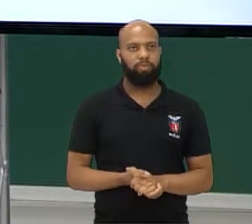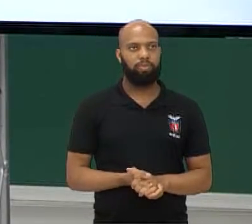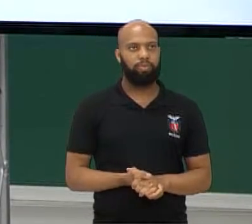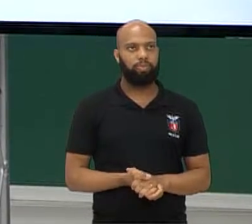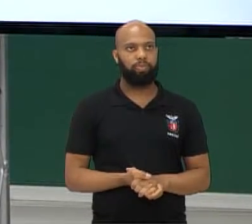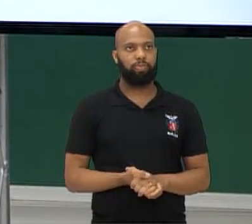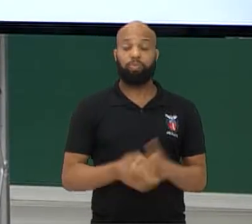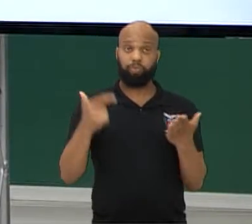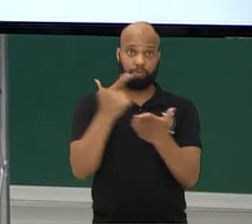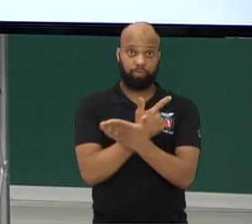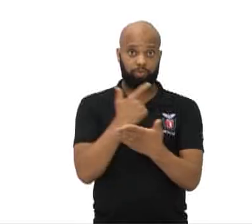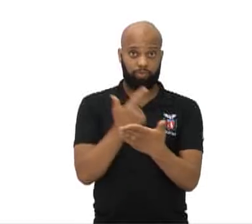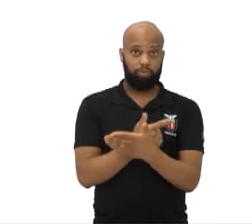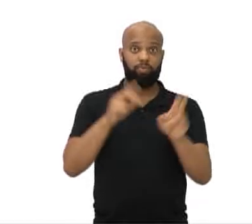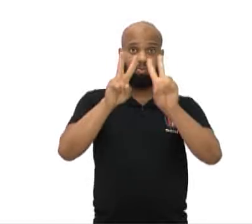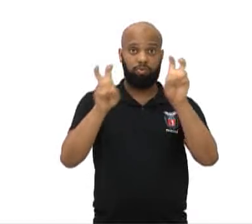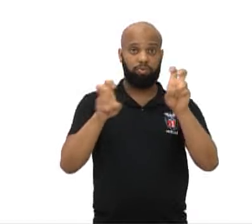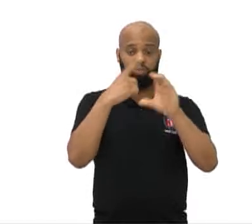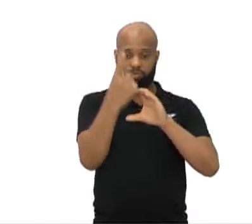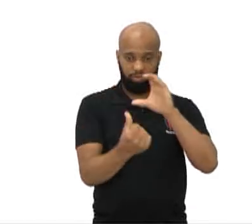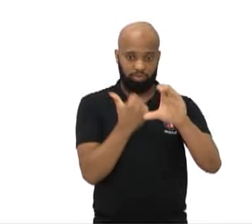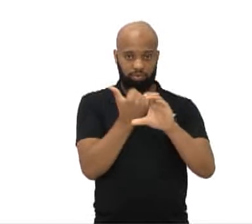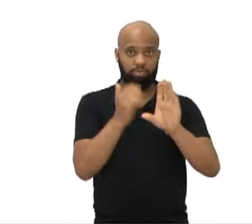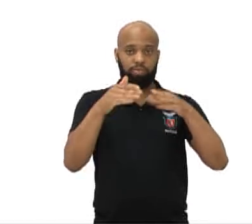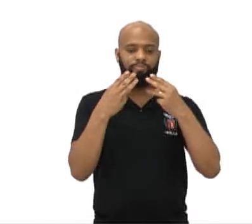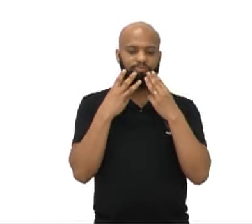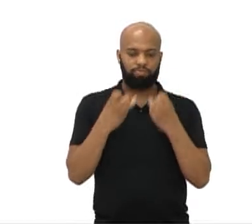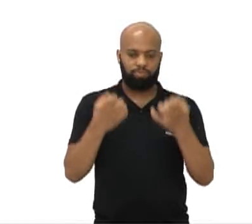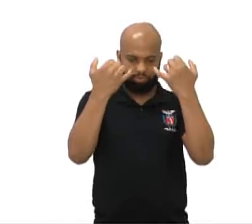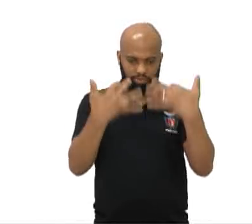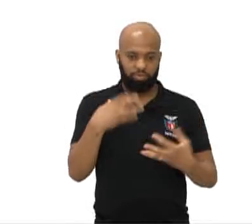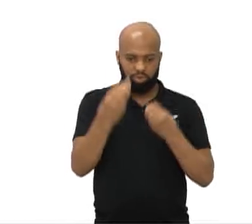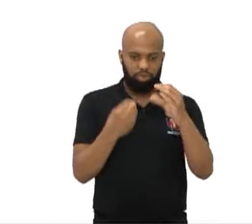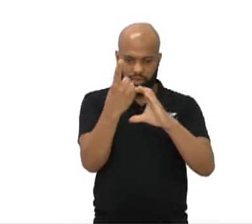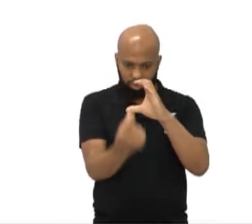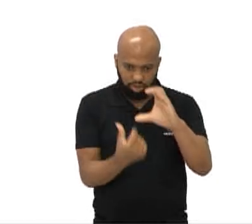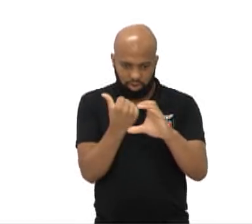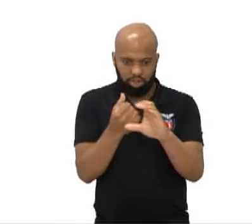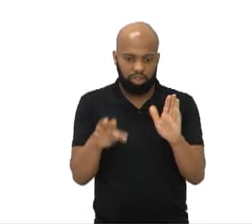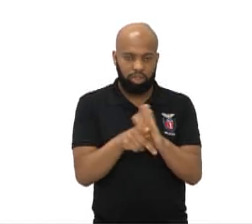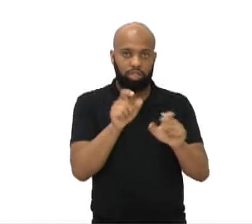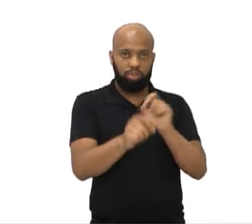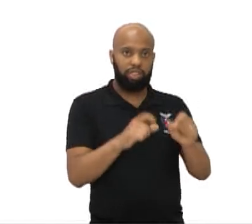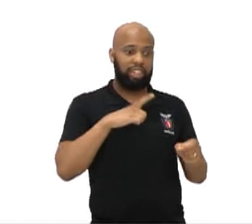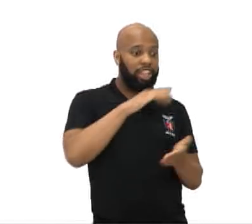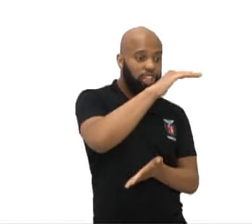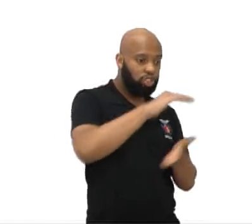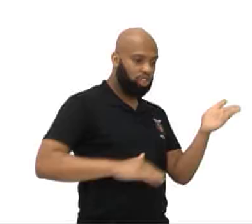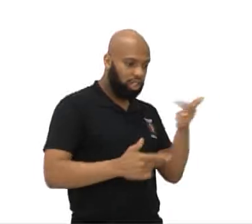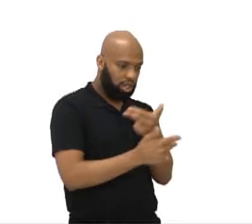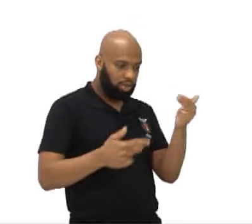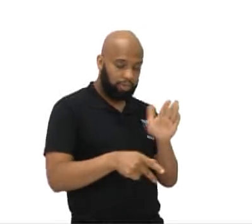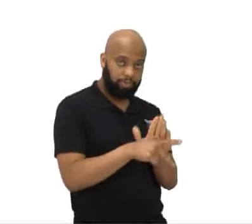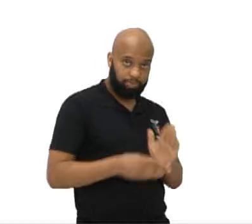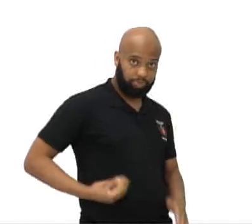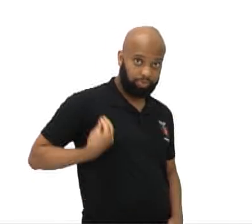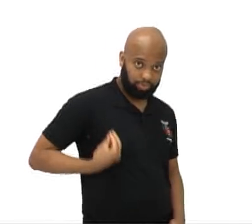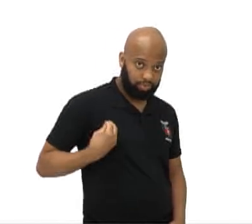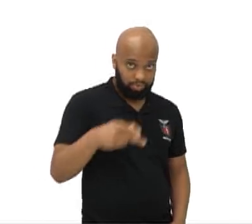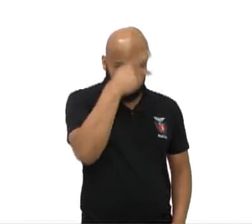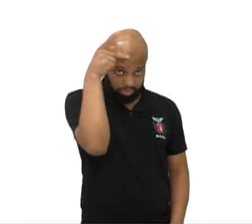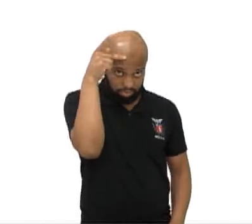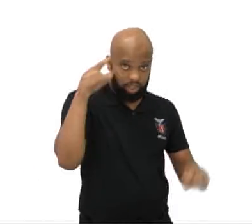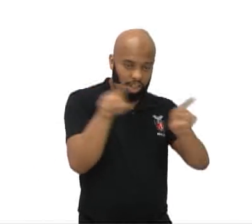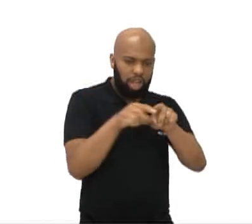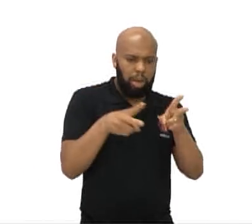Em seu livro Capital, Marx expõe como o capital se reproduz com base na expropriação dos meios de produção e